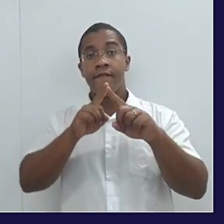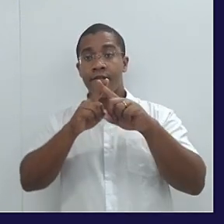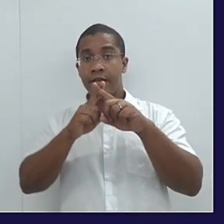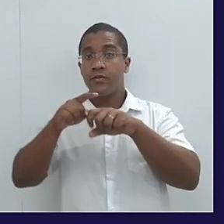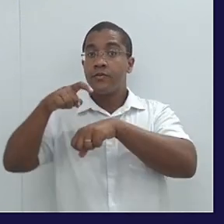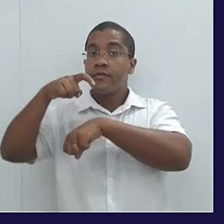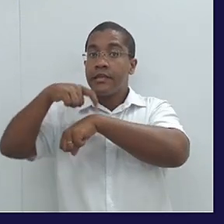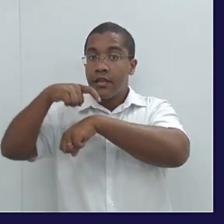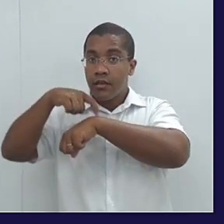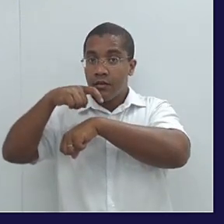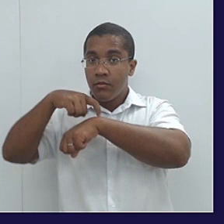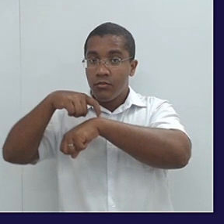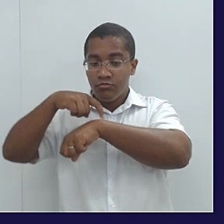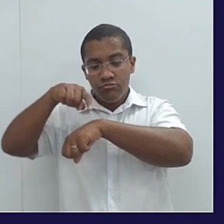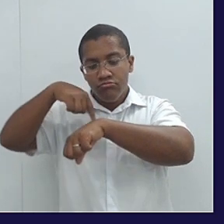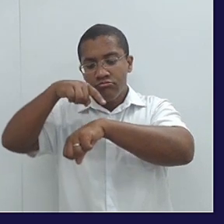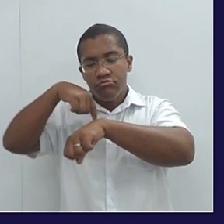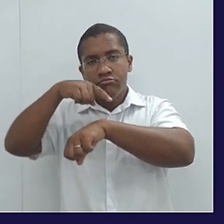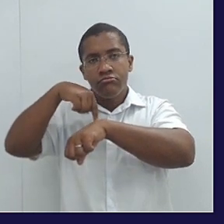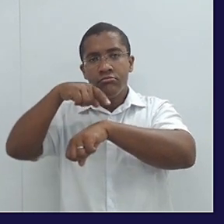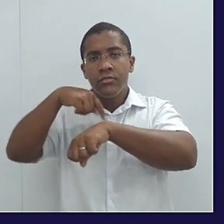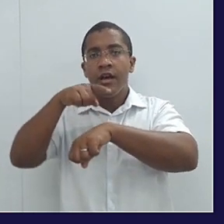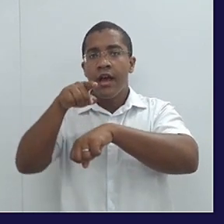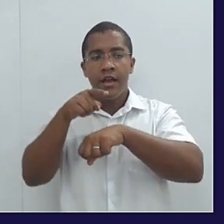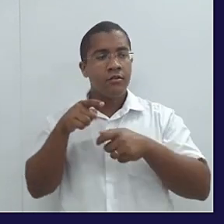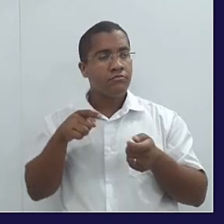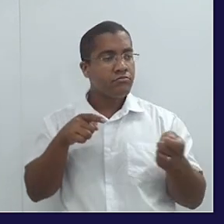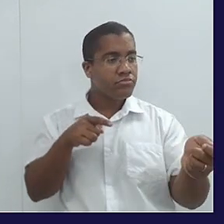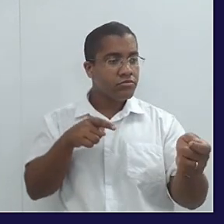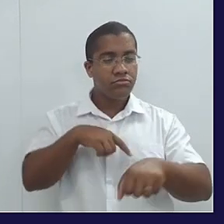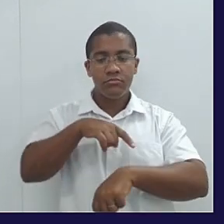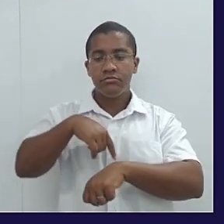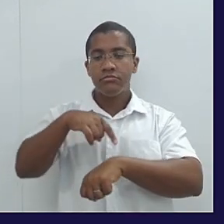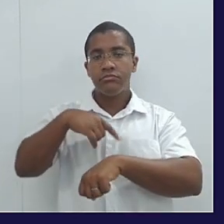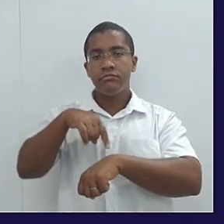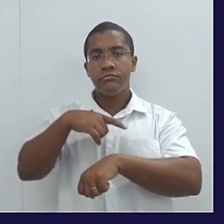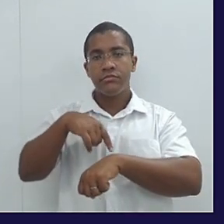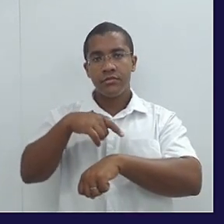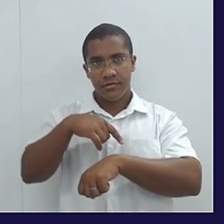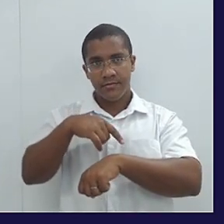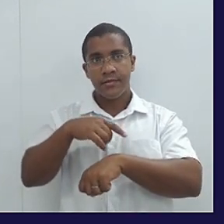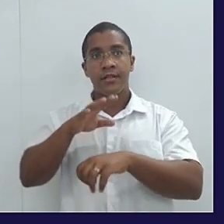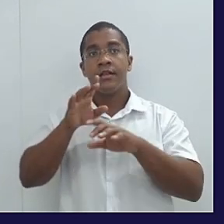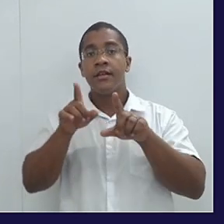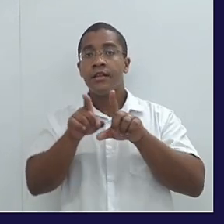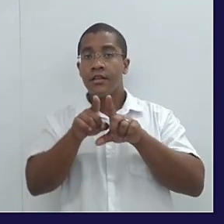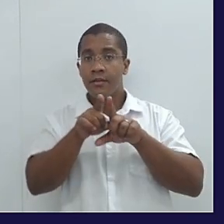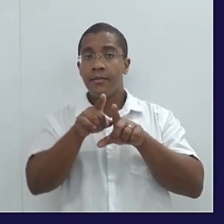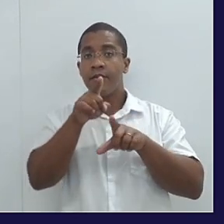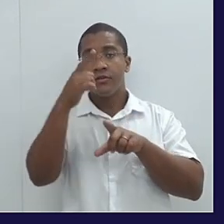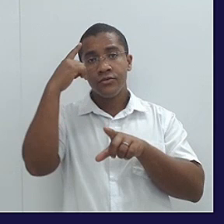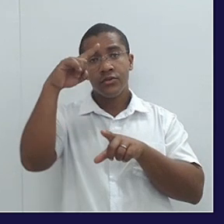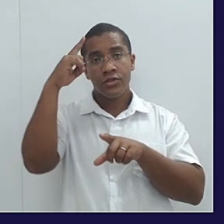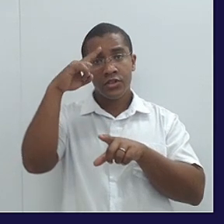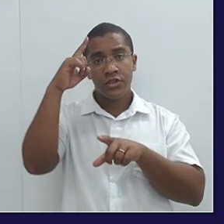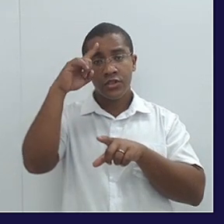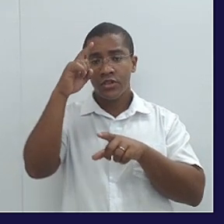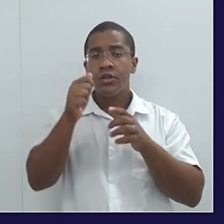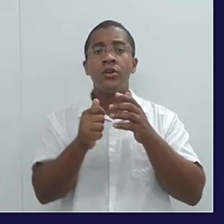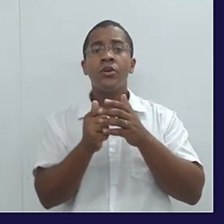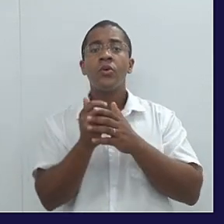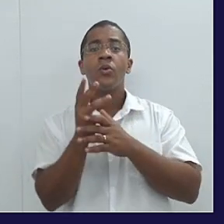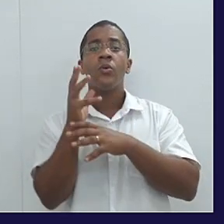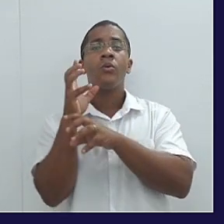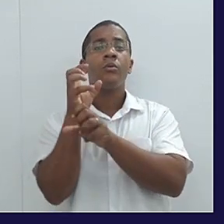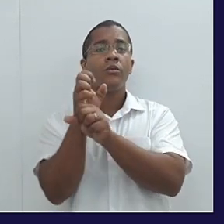multiplicar pelo tempo que esse aparelho ele está sendo consumido durante o dia, né? E você vai multiplicar